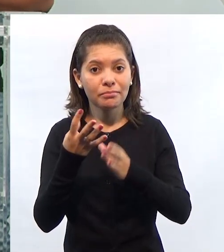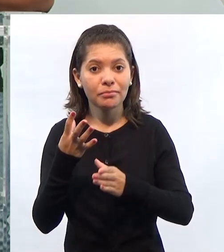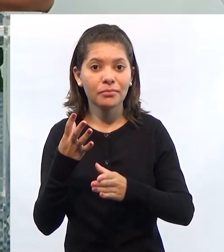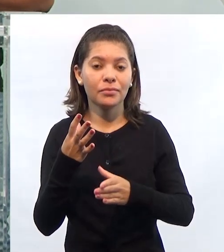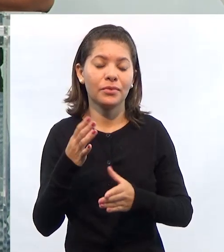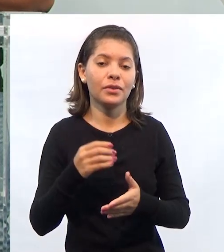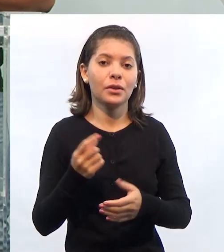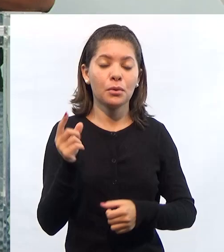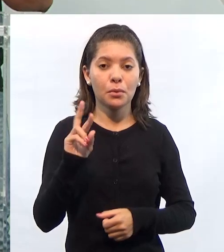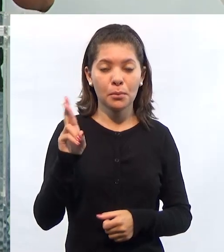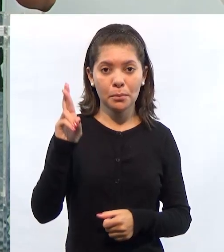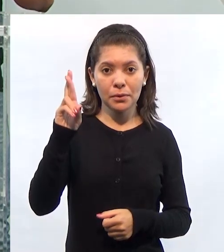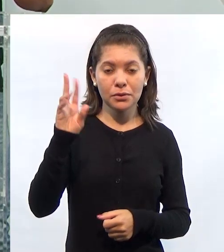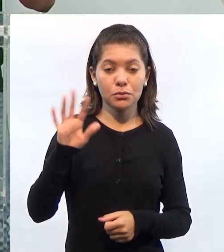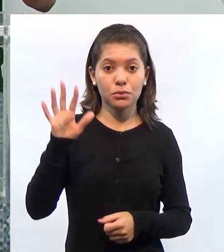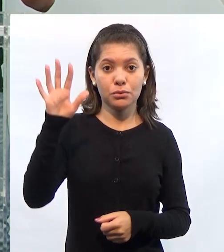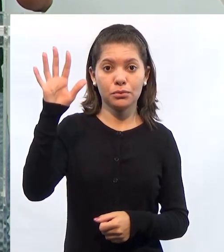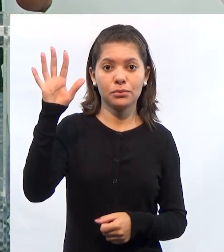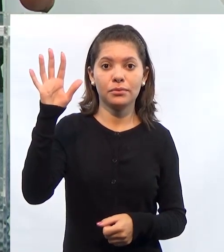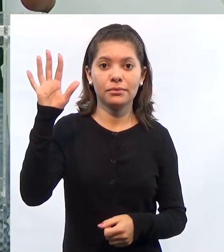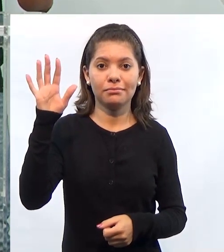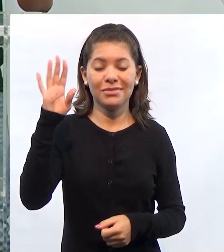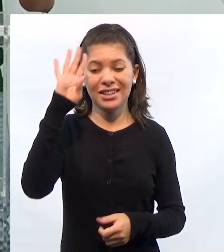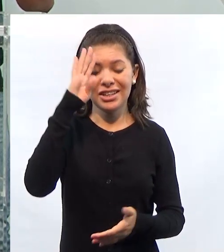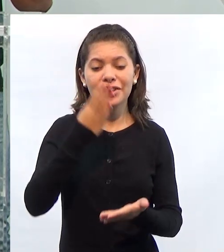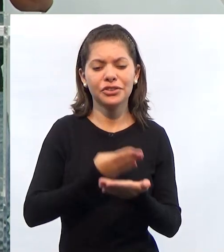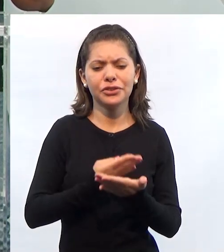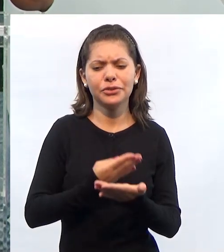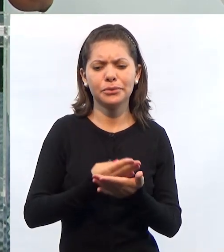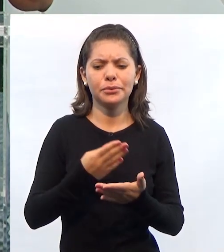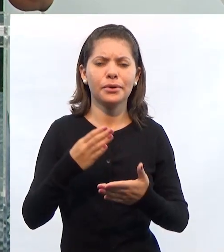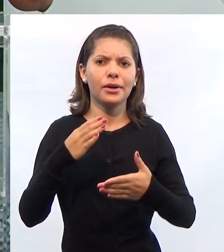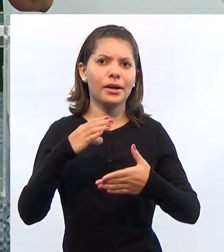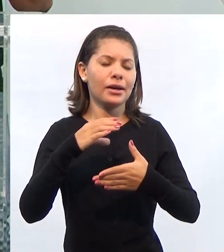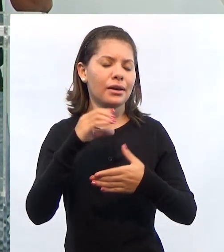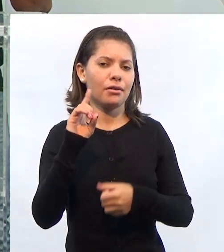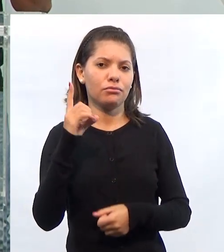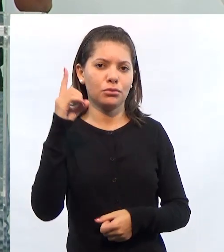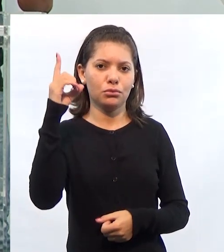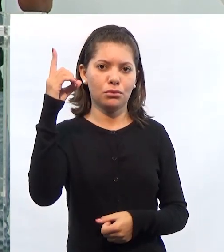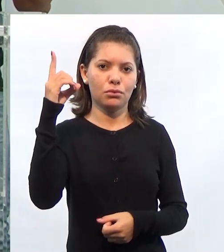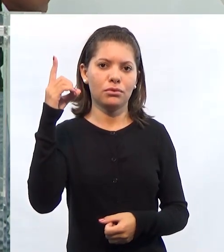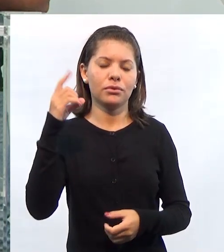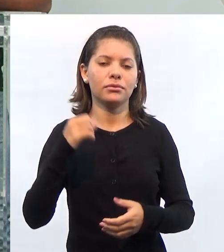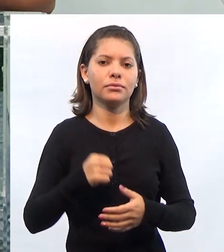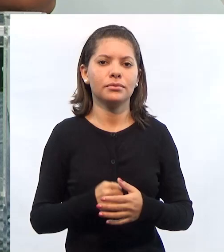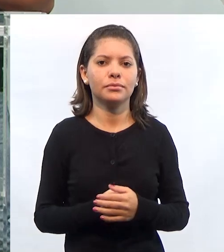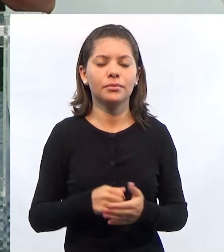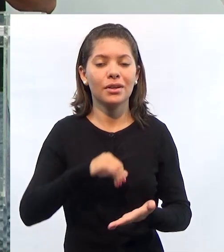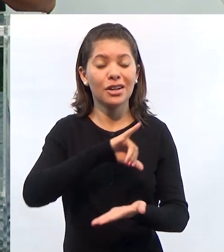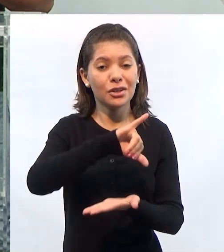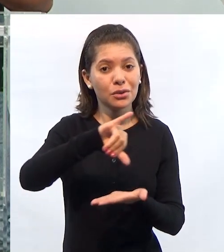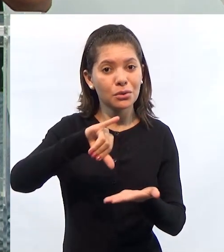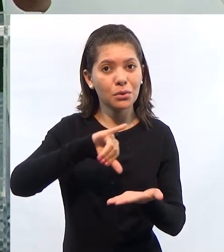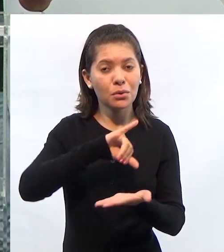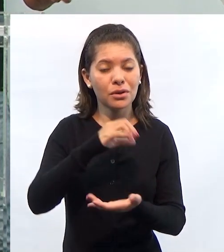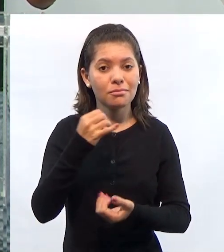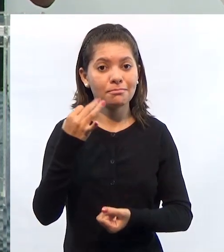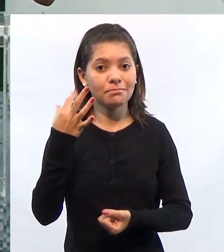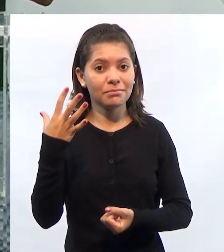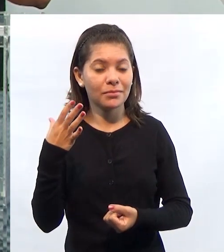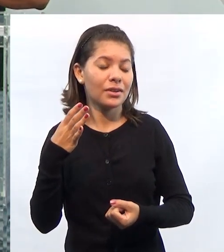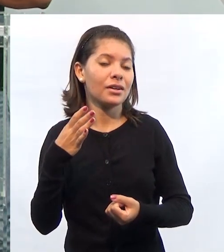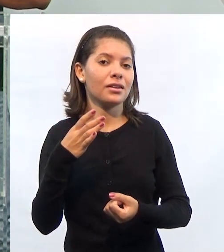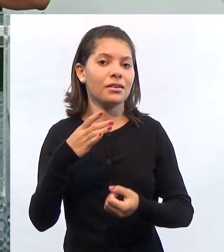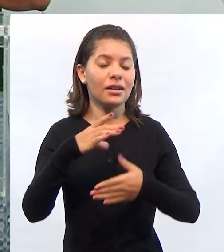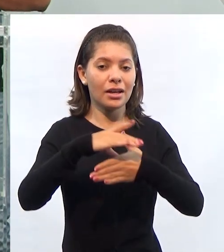da soja vai subir, ou até mesmo ela acredita que o dólar vai subir, como a soja é cotada em dólar, o